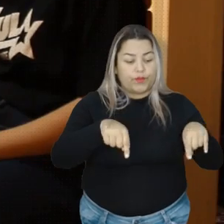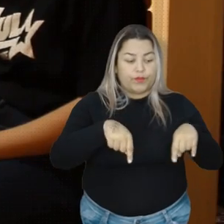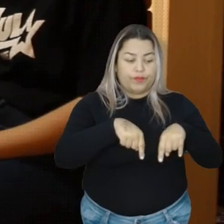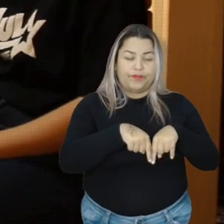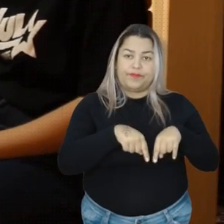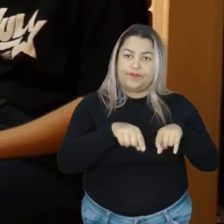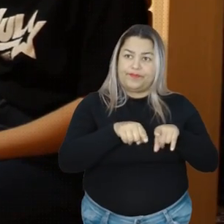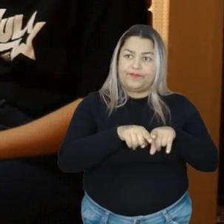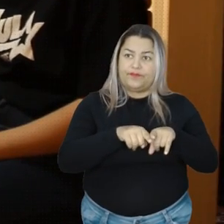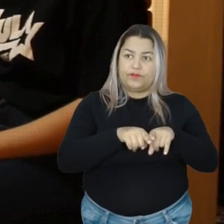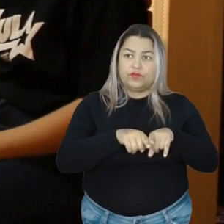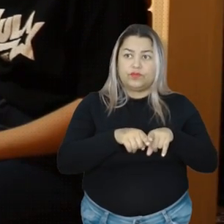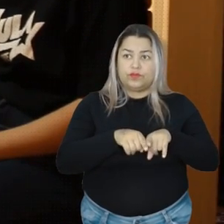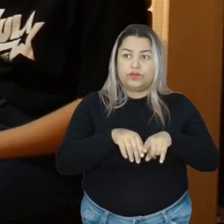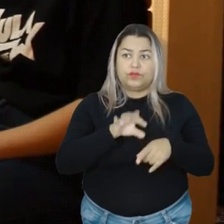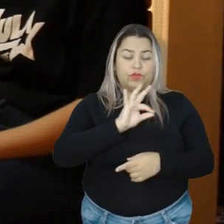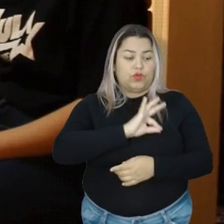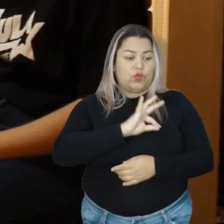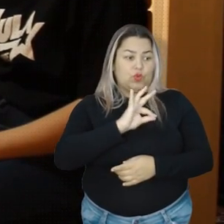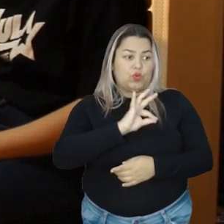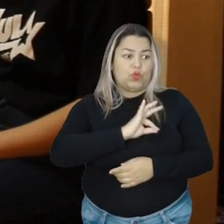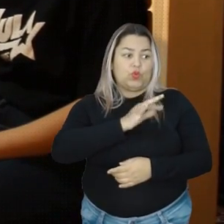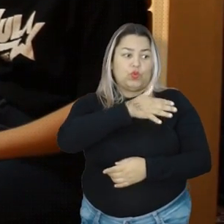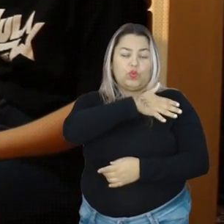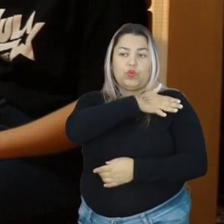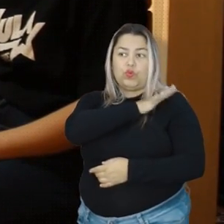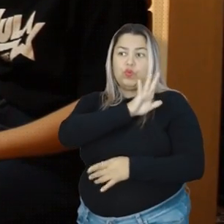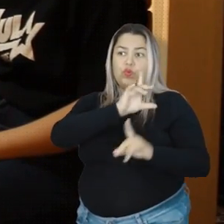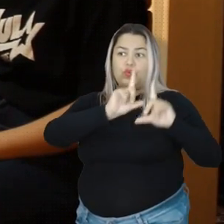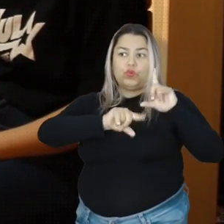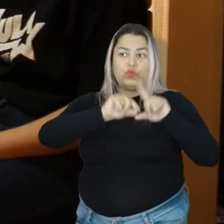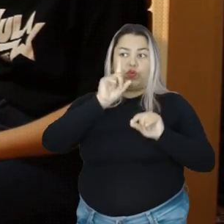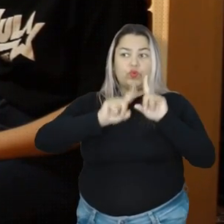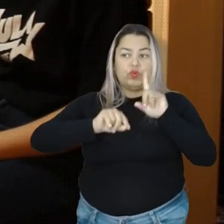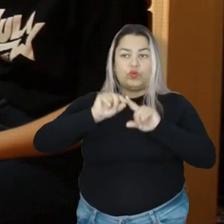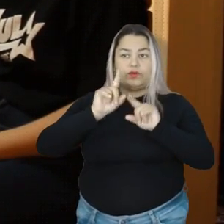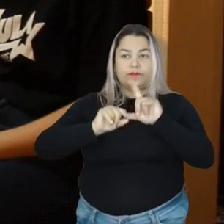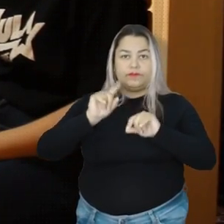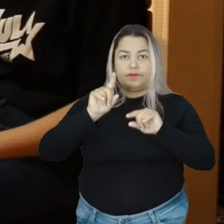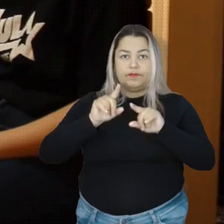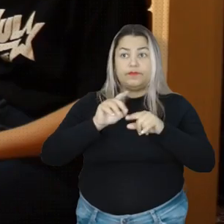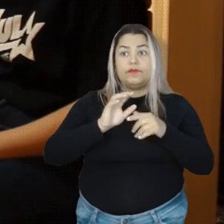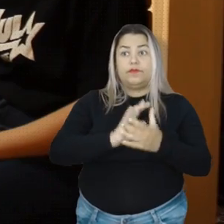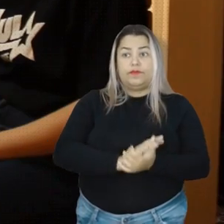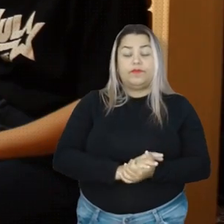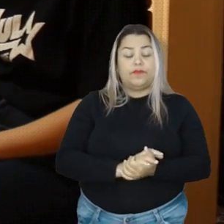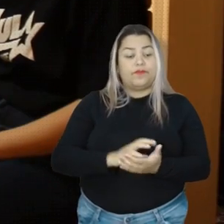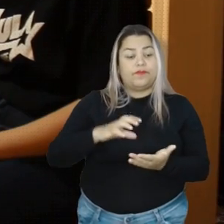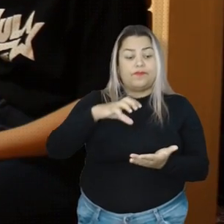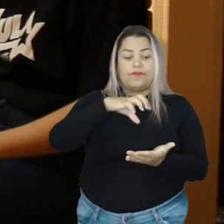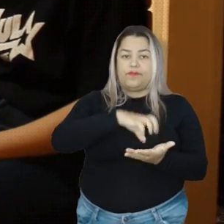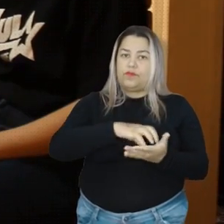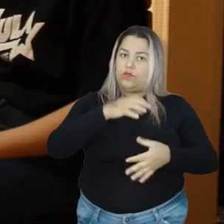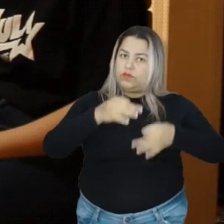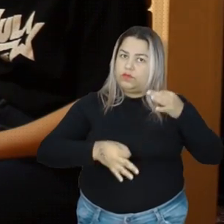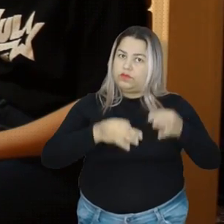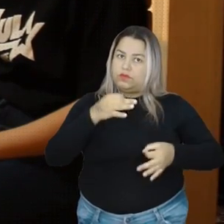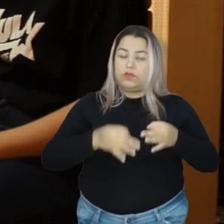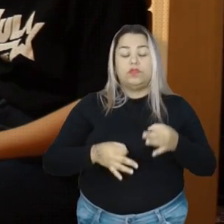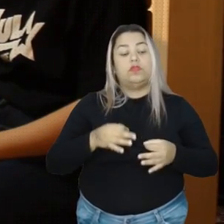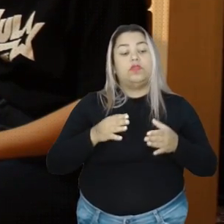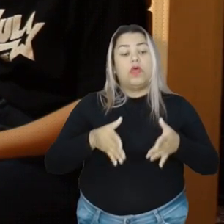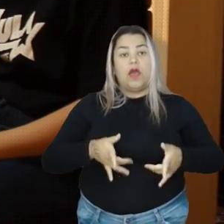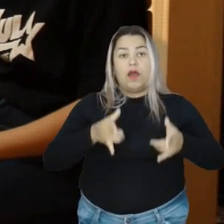cidadão fardado, com estrela nos ombros. Uhum. Passava para ir lá no departamento de jurídico, para ir na